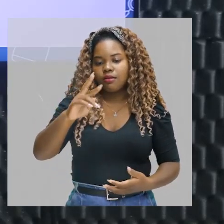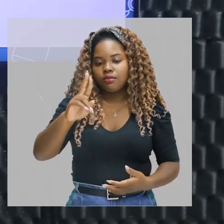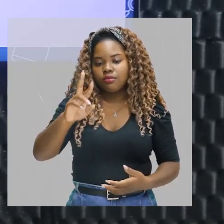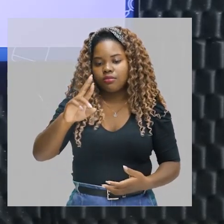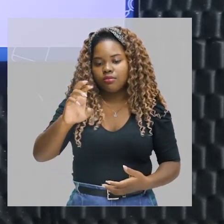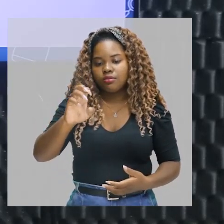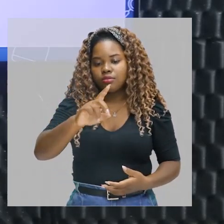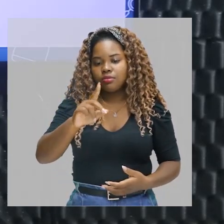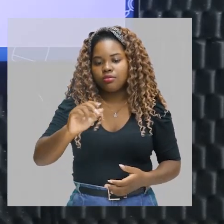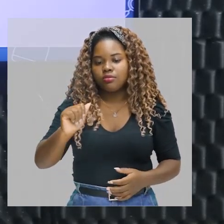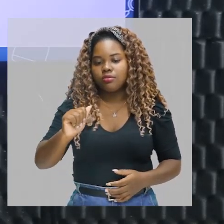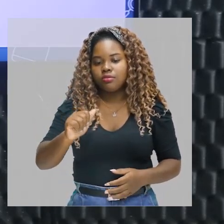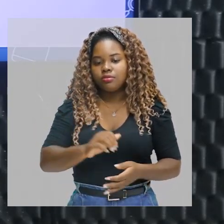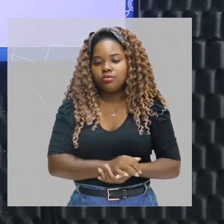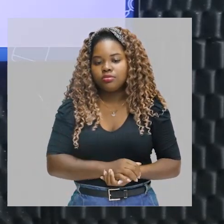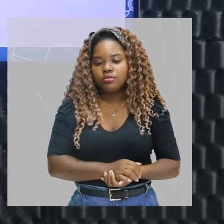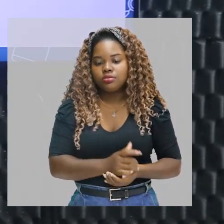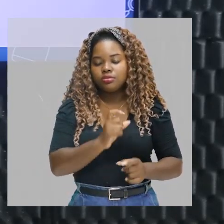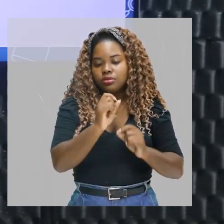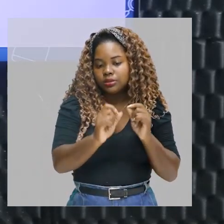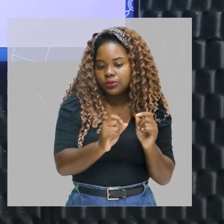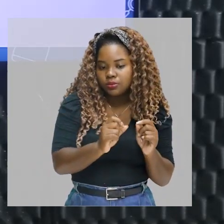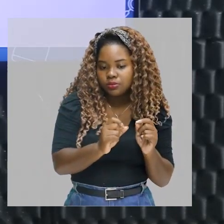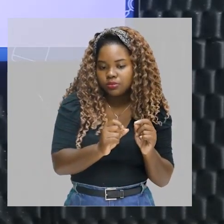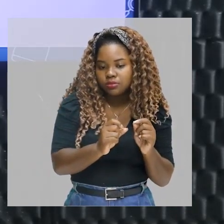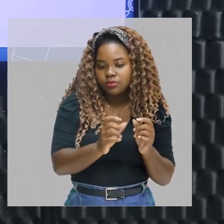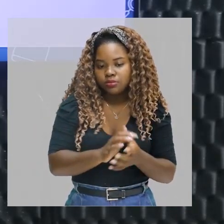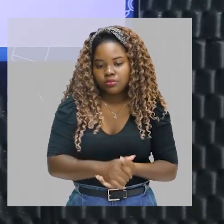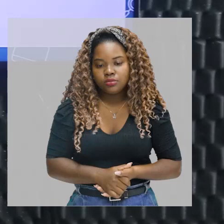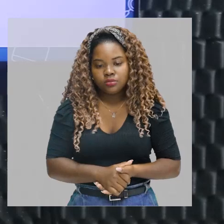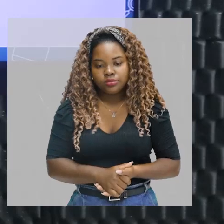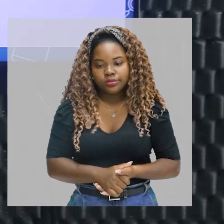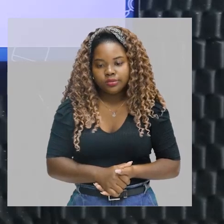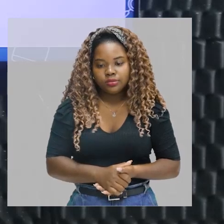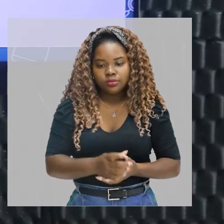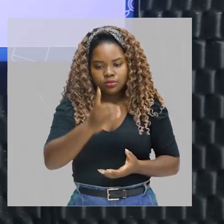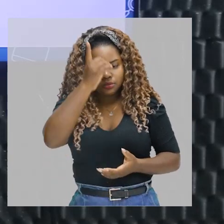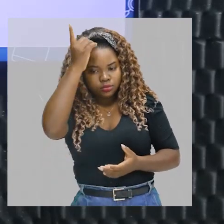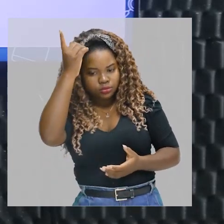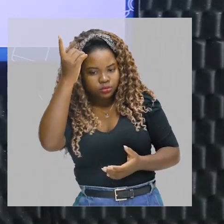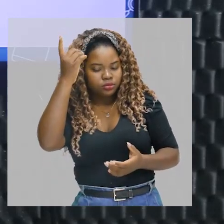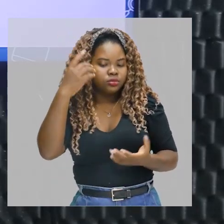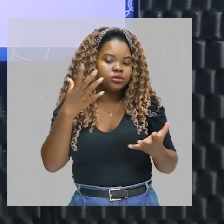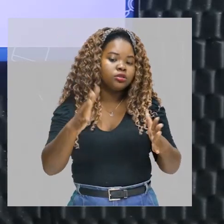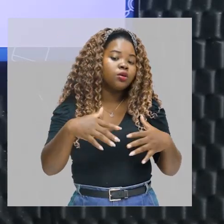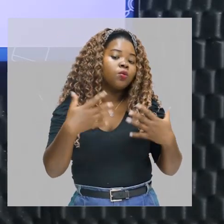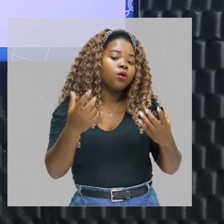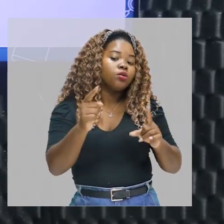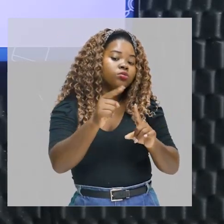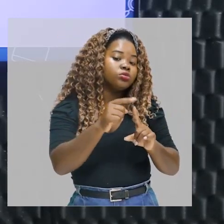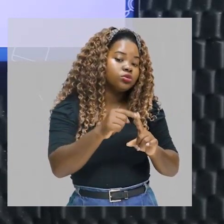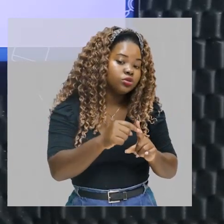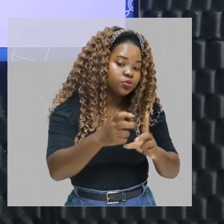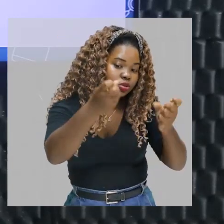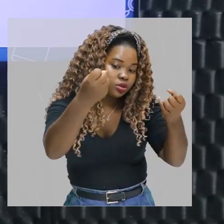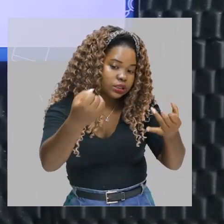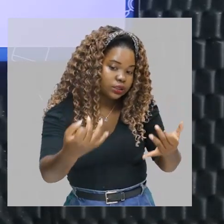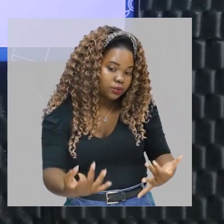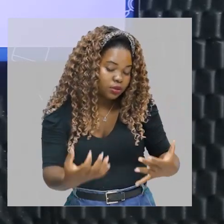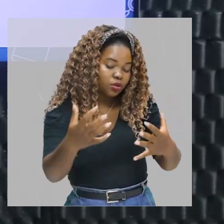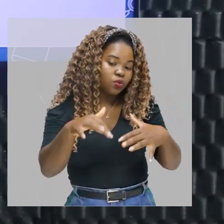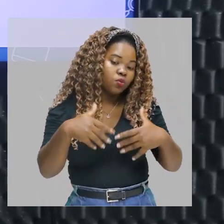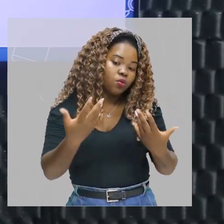natureza, tem que ter, a gente tem que ter aí já a ideia de que tipo de natureza nós estamos falando, né? De